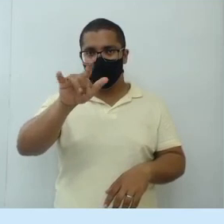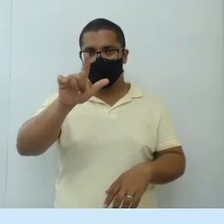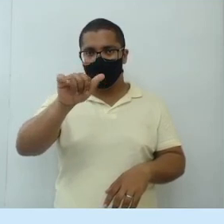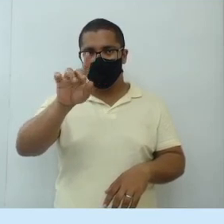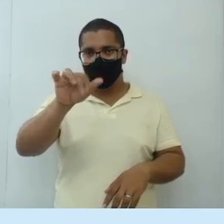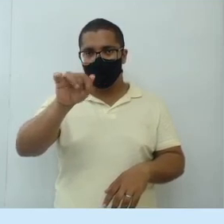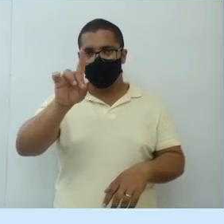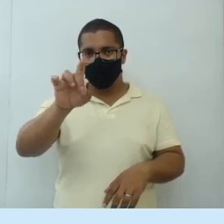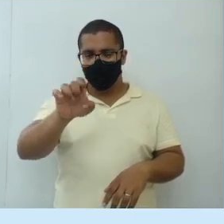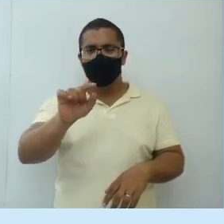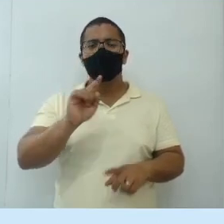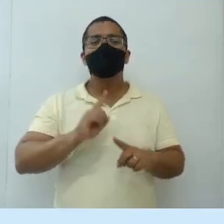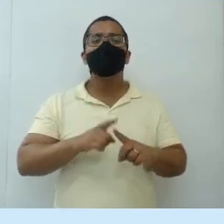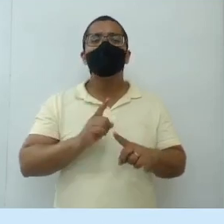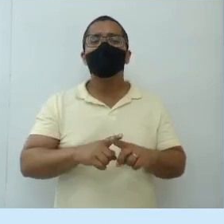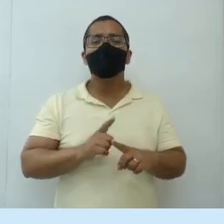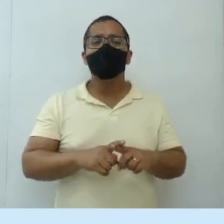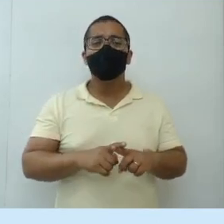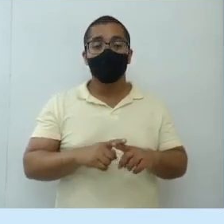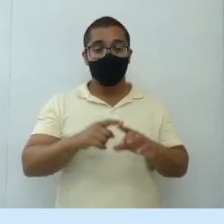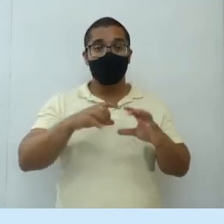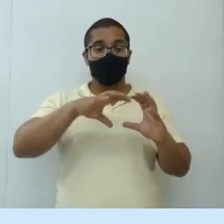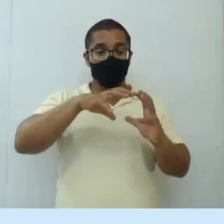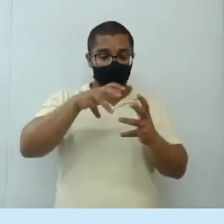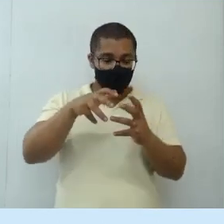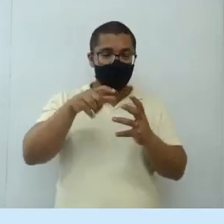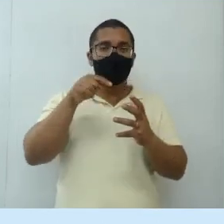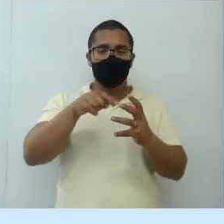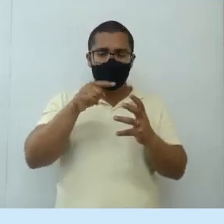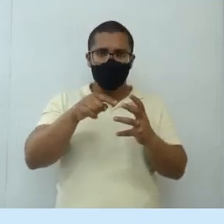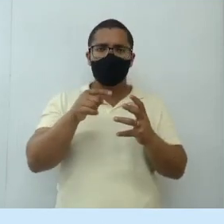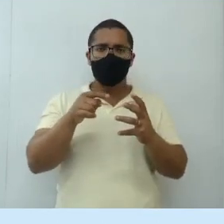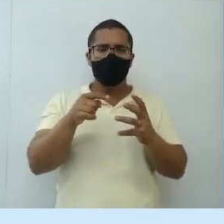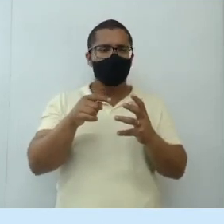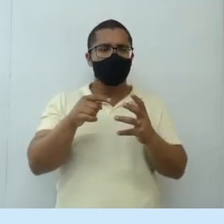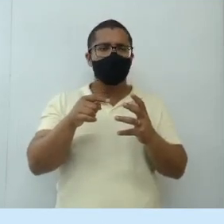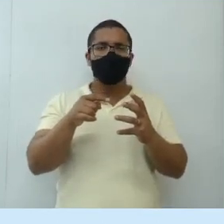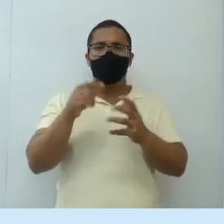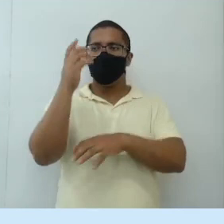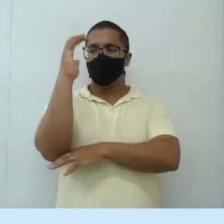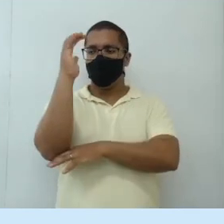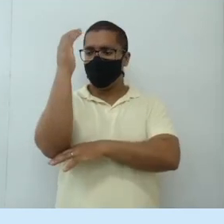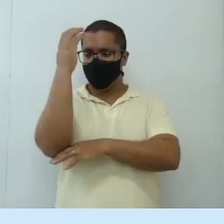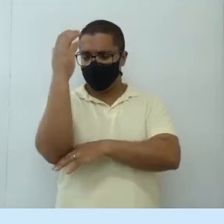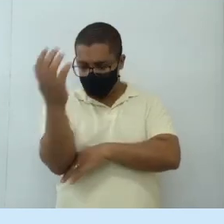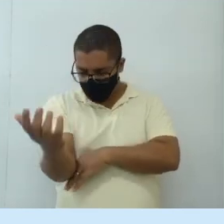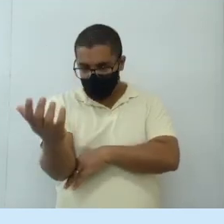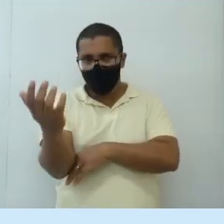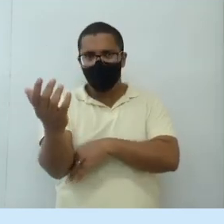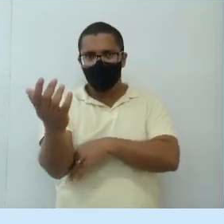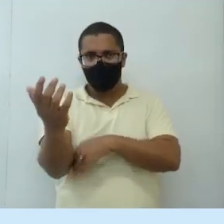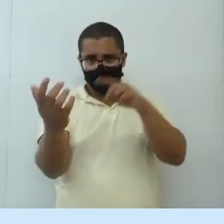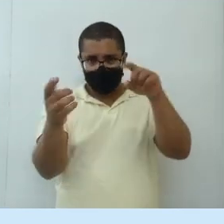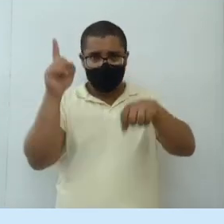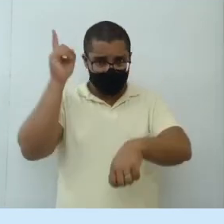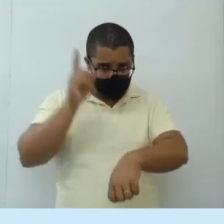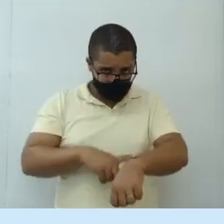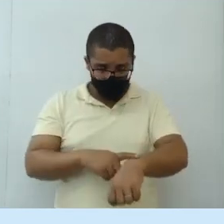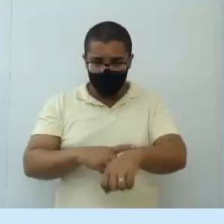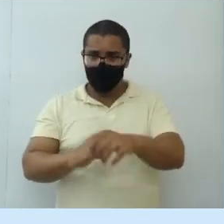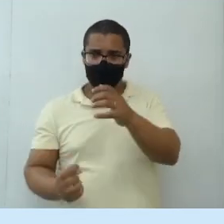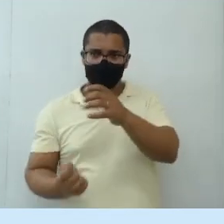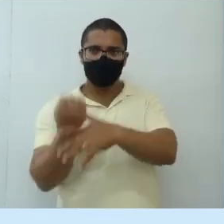não se regenera na mesma proporção não dando que ela é causa tá então após as revoluções